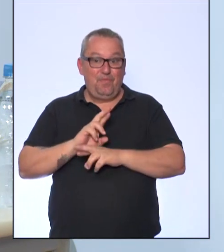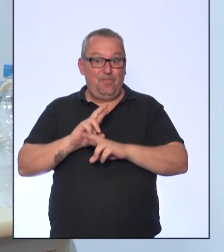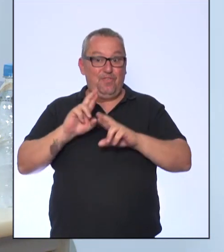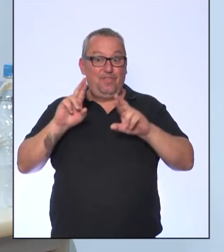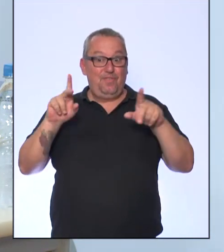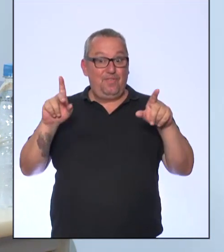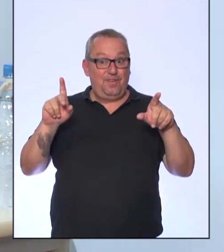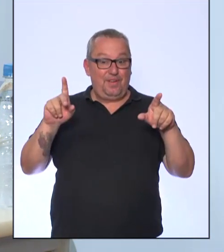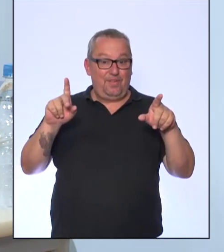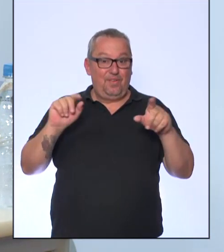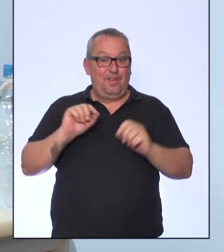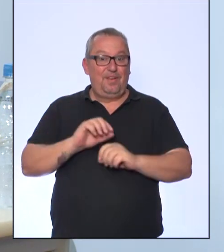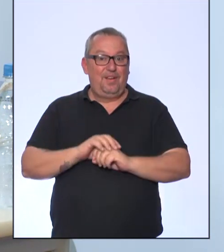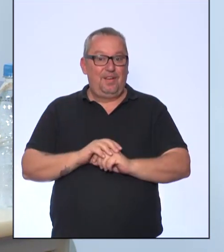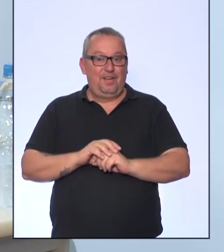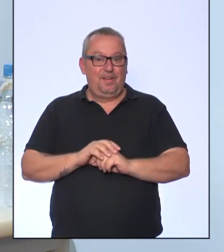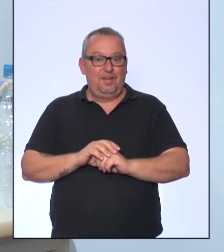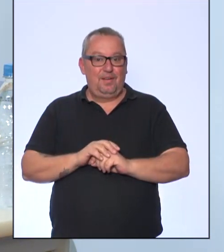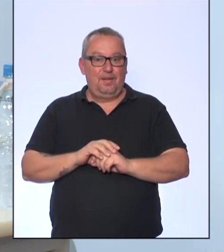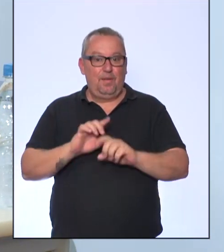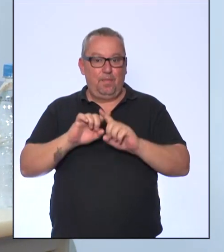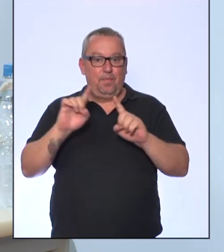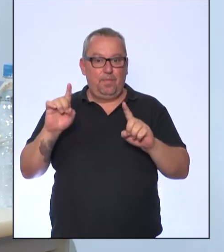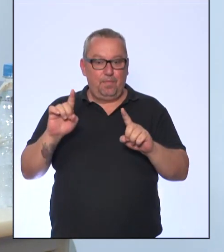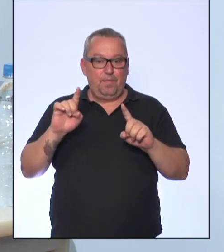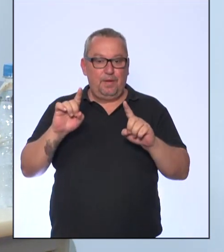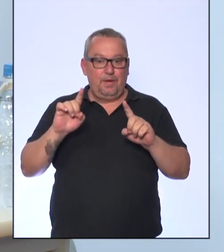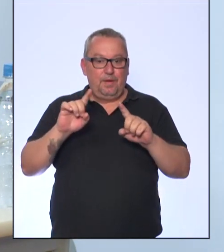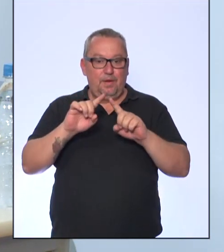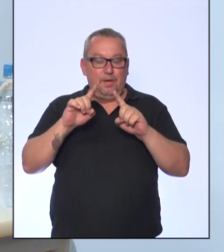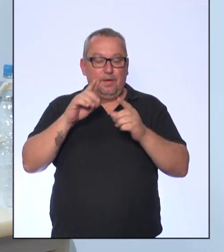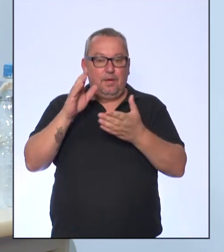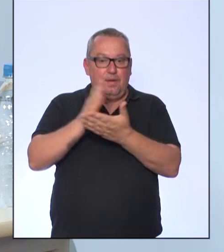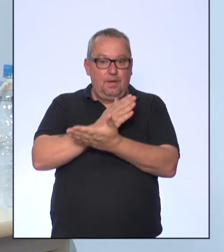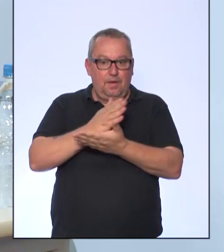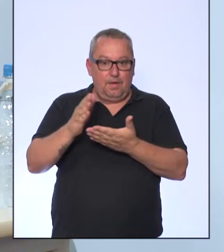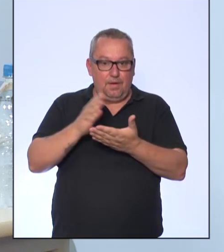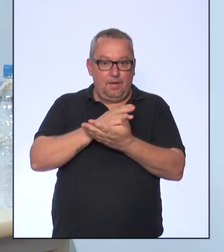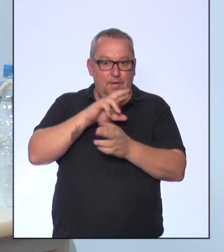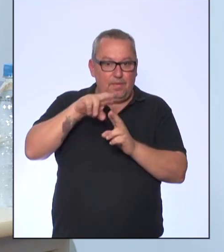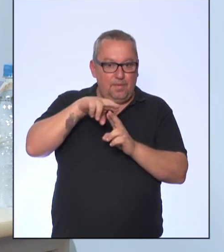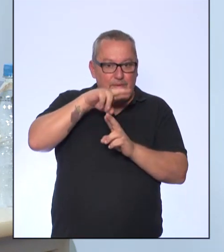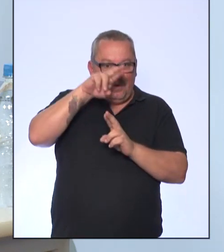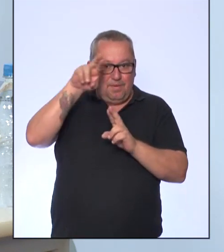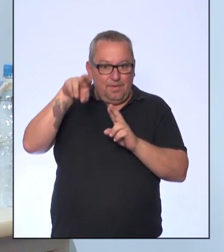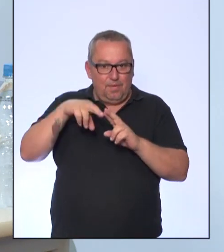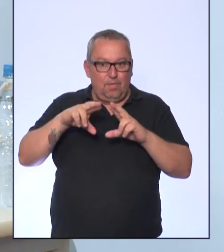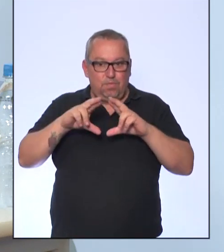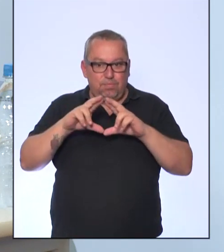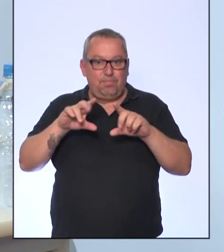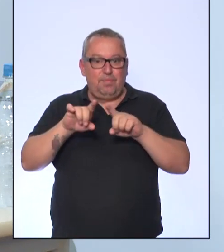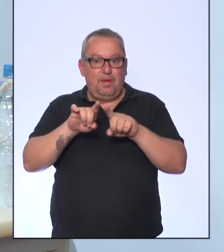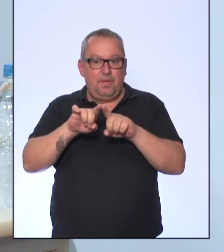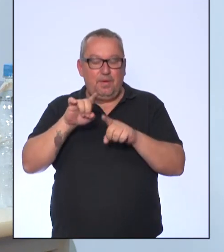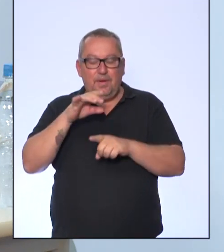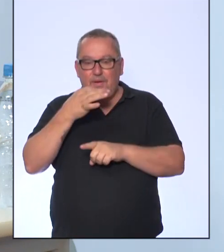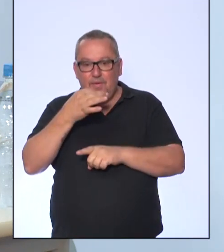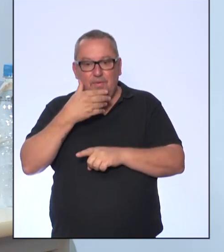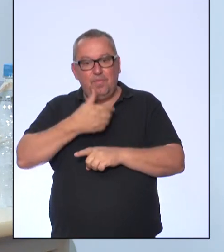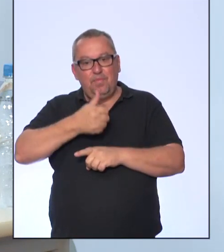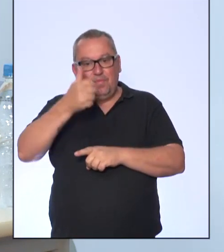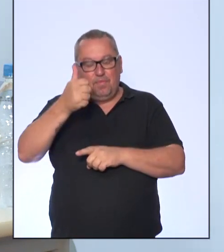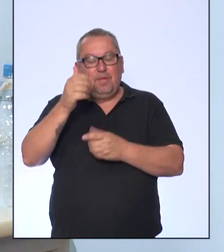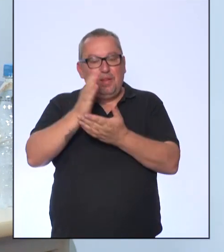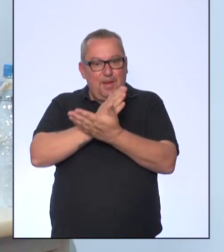do que seria, né? Mas na parte de separação para reciclagem, eu achei muito legal porque a maioria respondeu